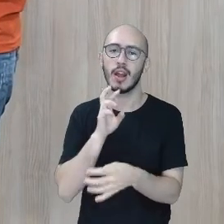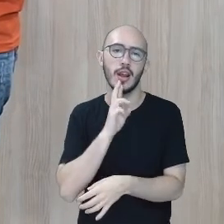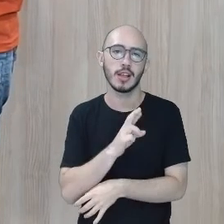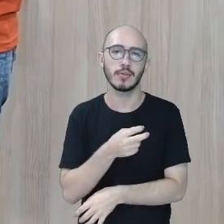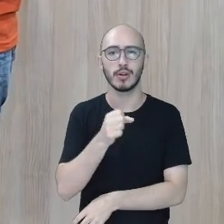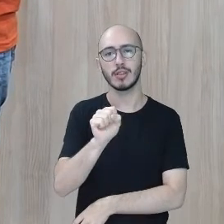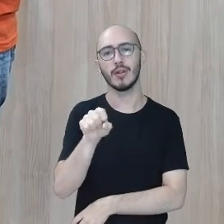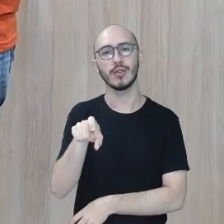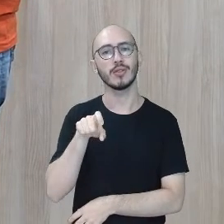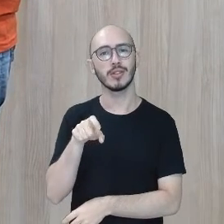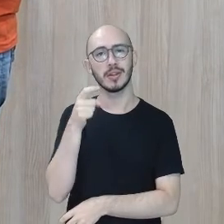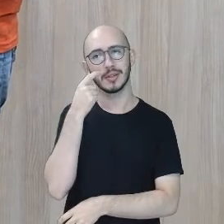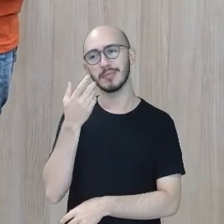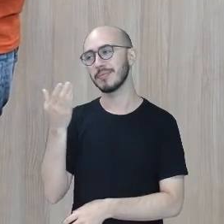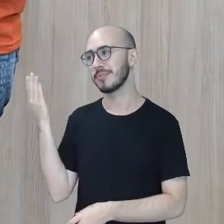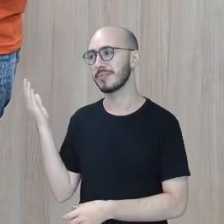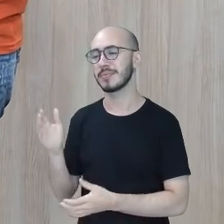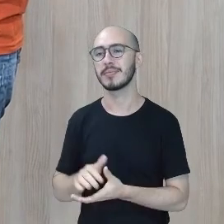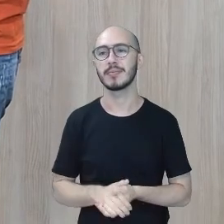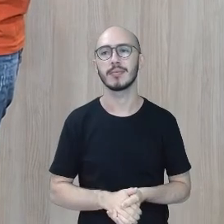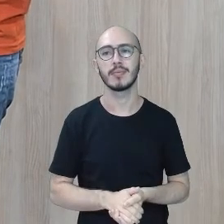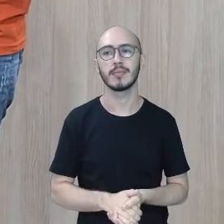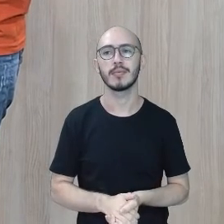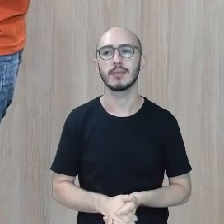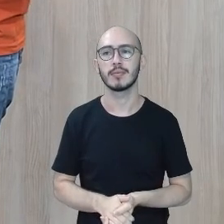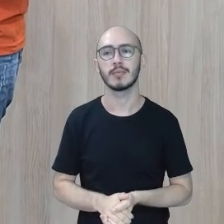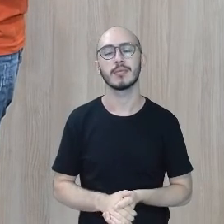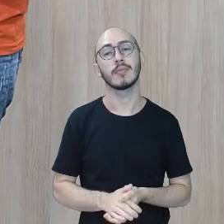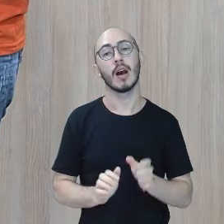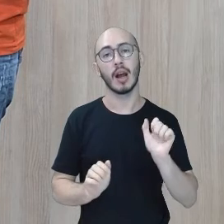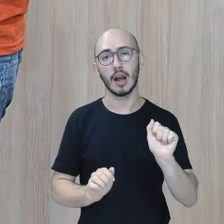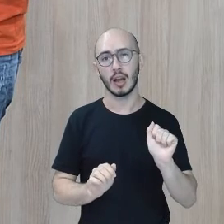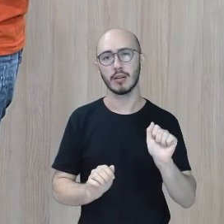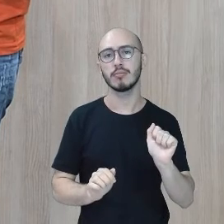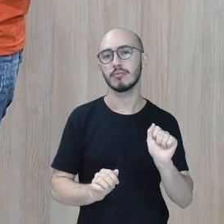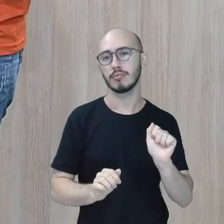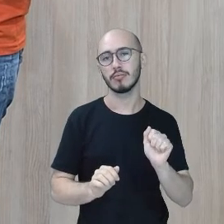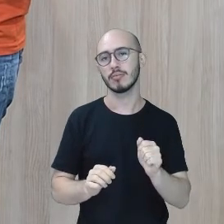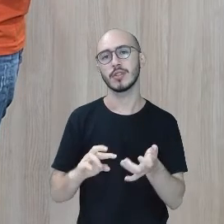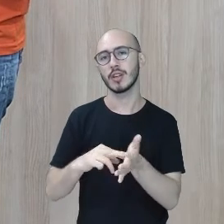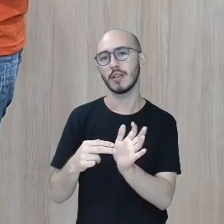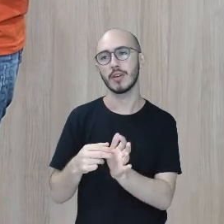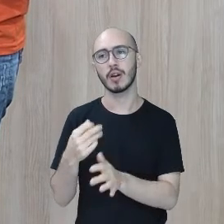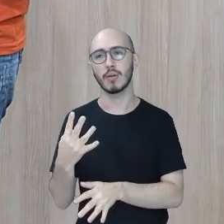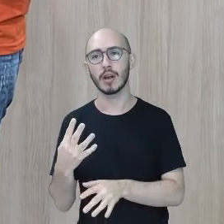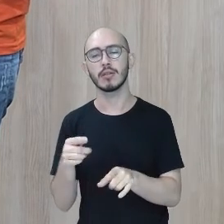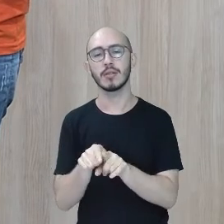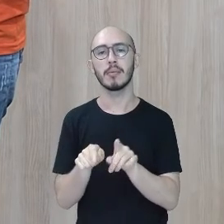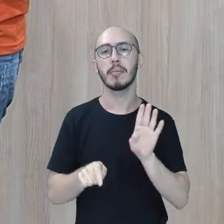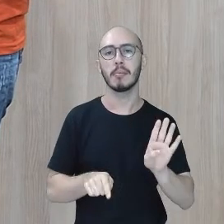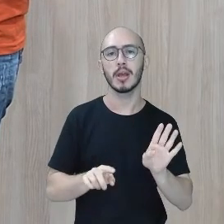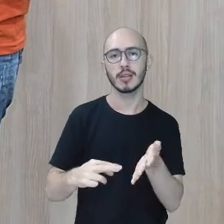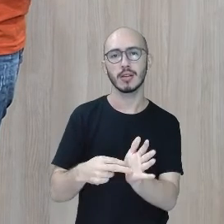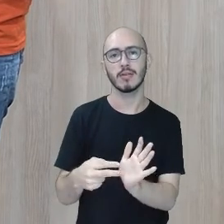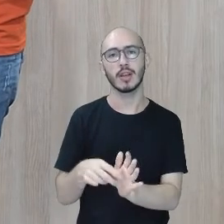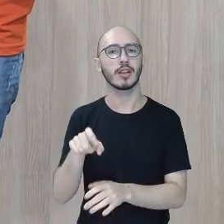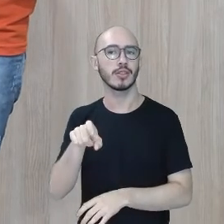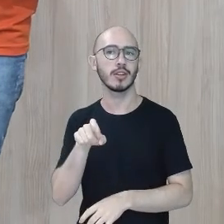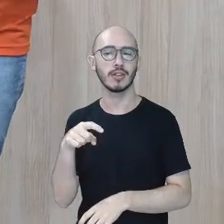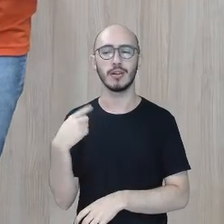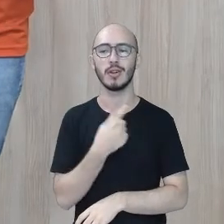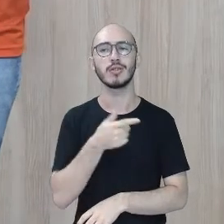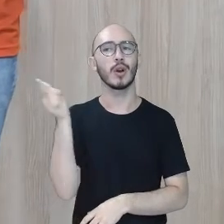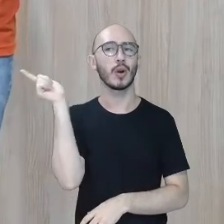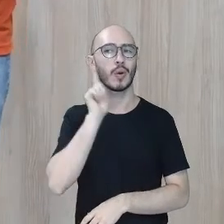nossa questão, certo? Então, aqui, ó, o a é igual a 4, o b é igual a x. Então, aí a gente